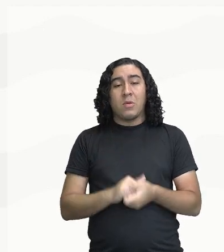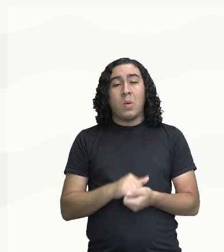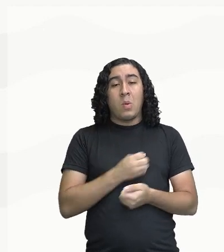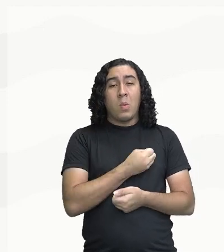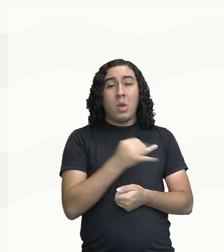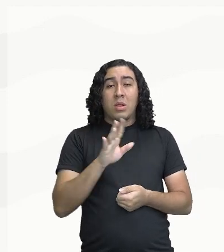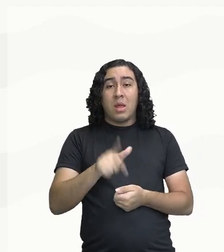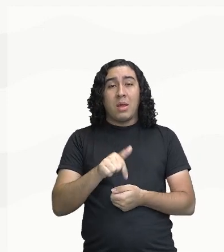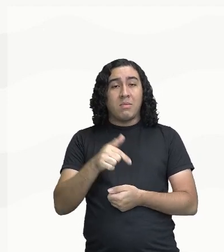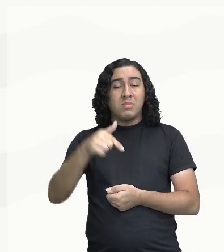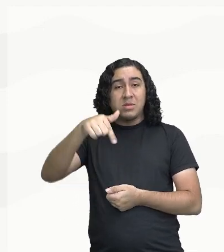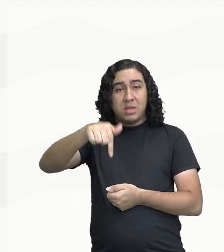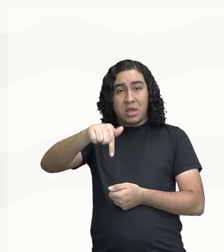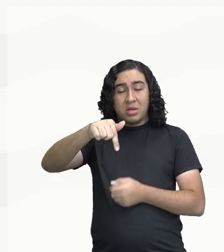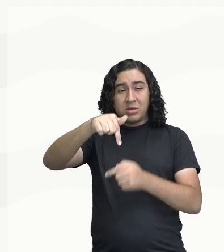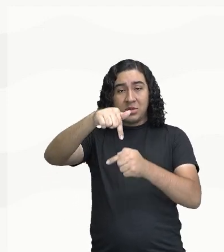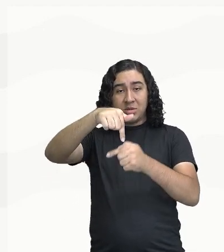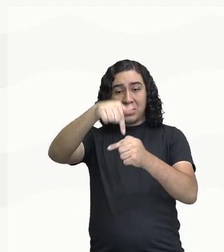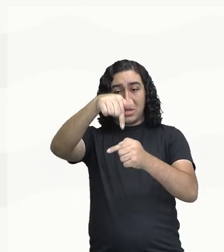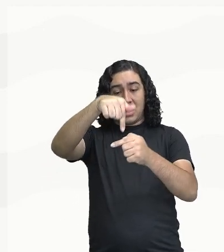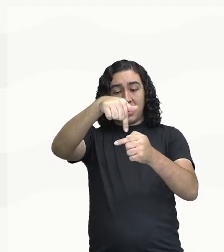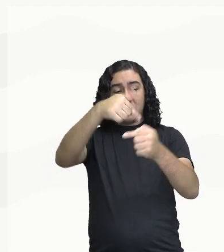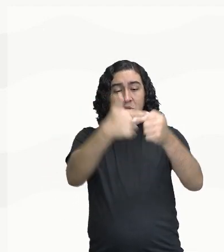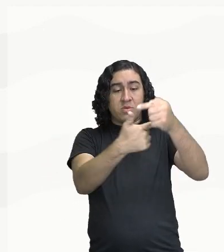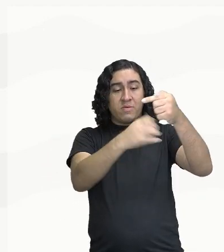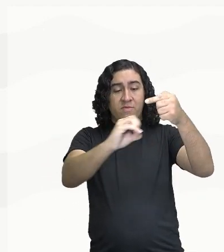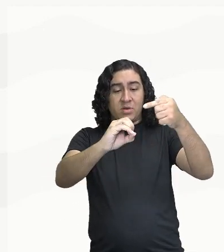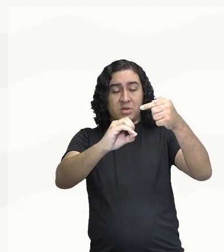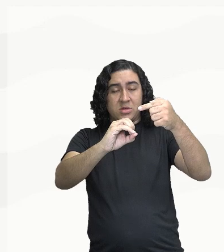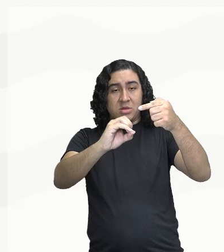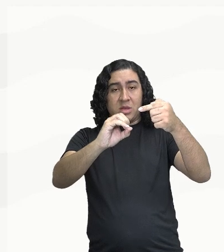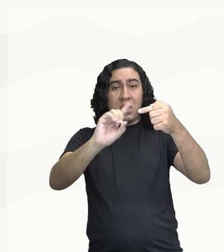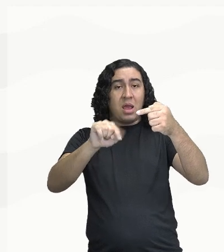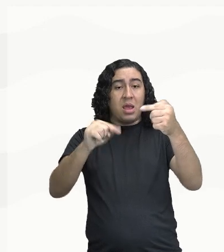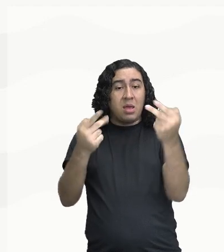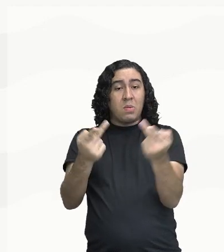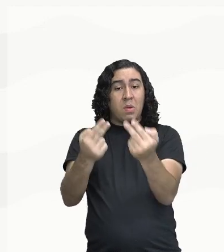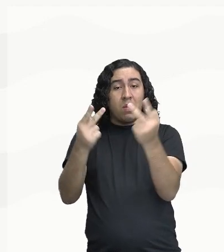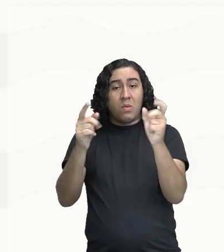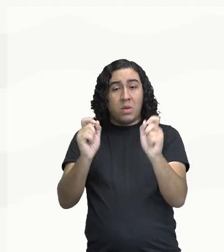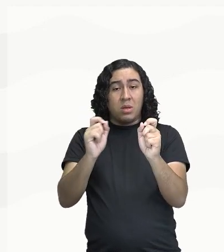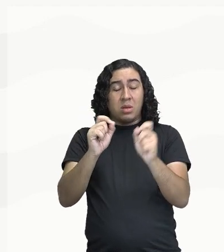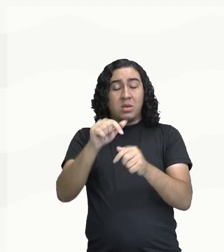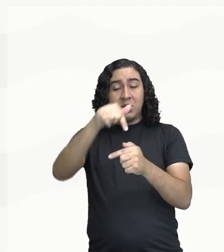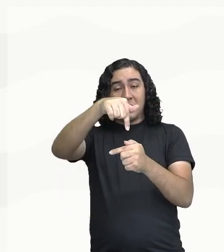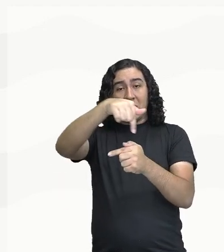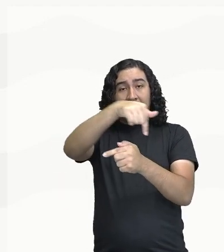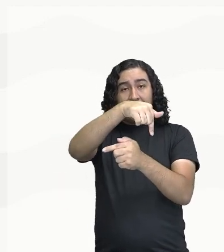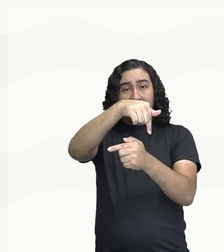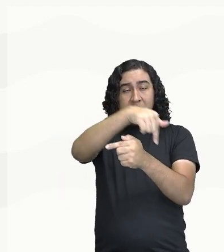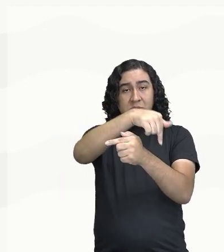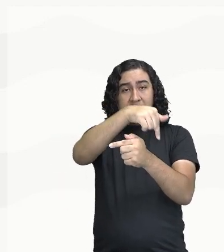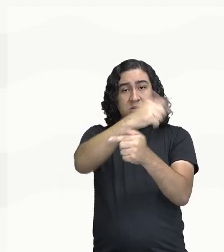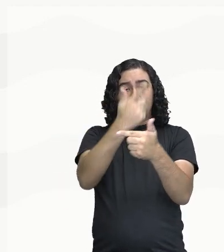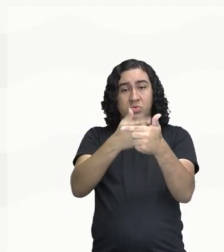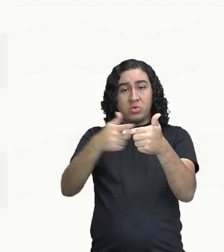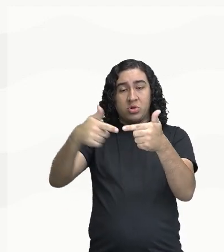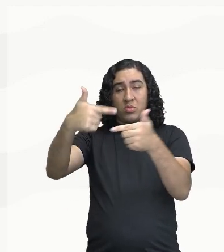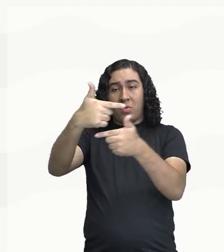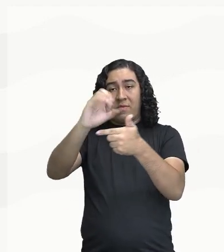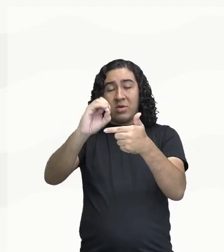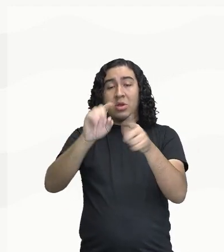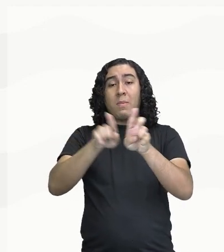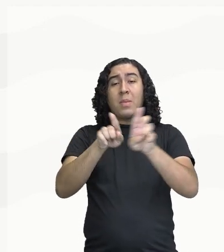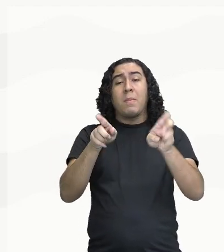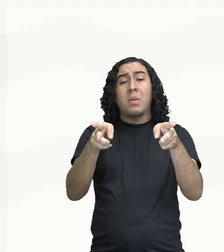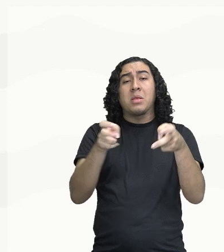é 7 sobre 20? 7 sobre 20 é o mesmo que 7 dividido por 20. Mas